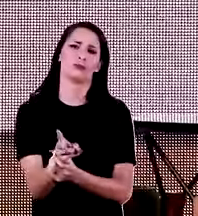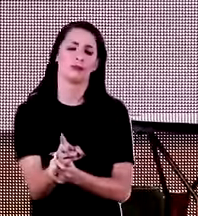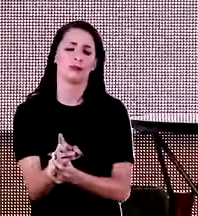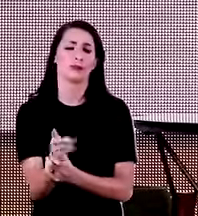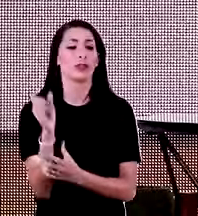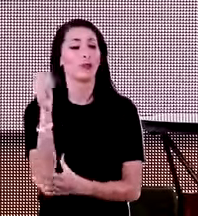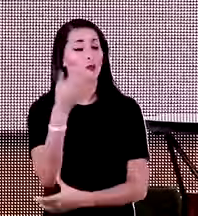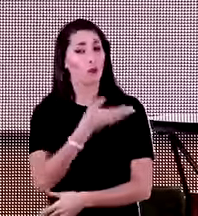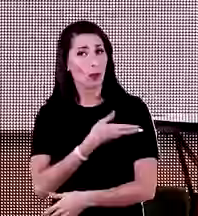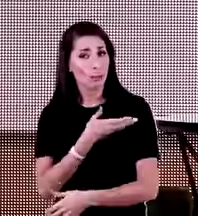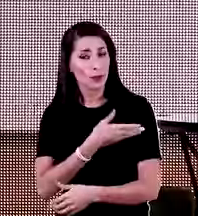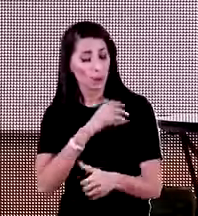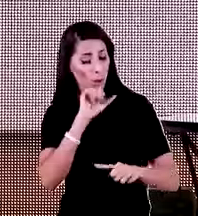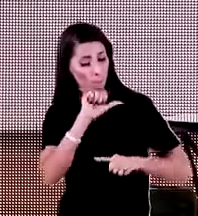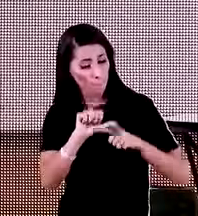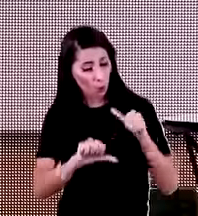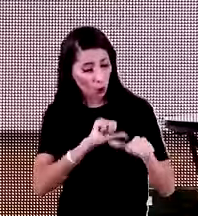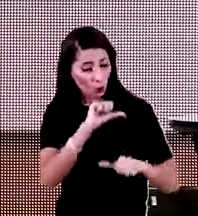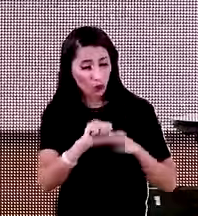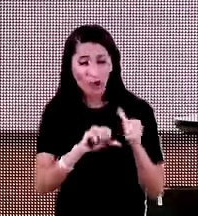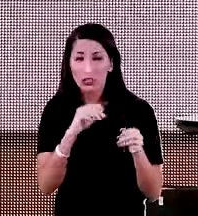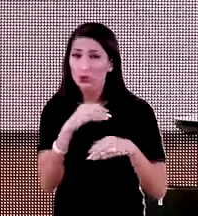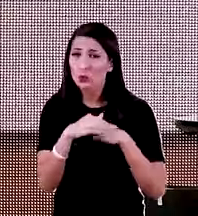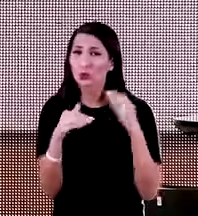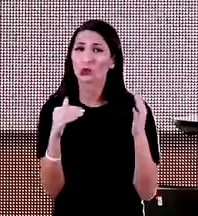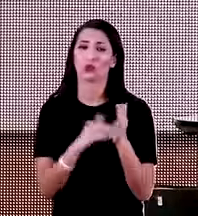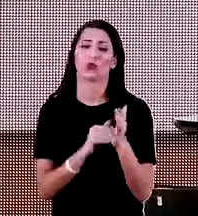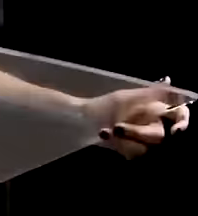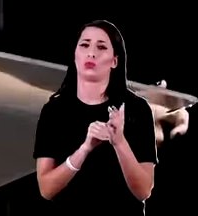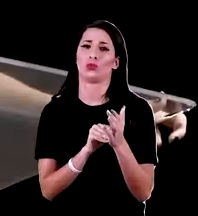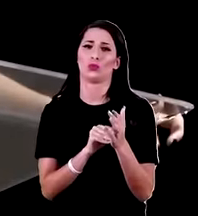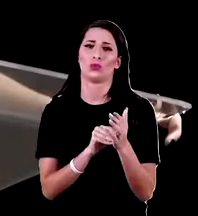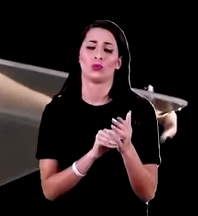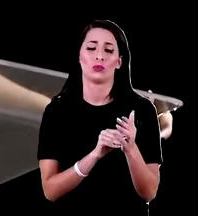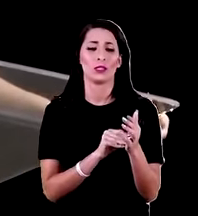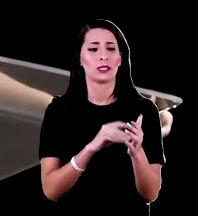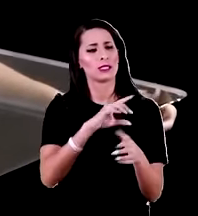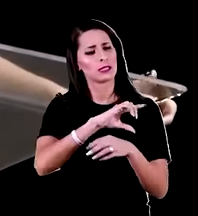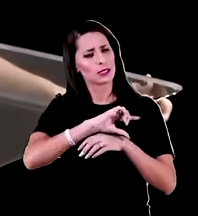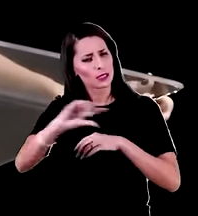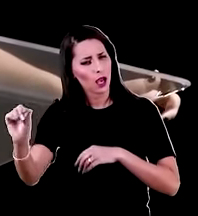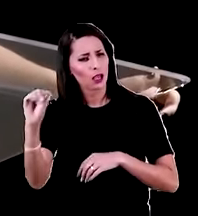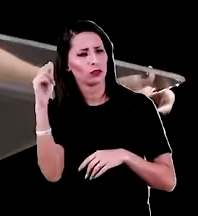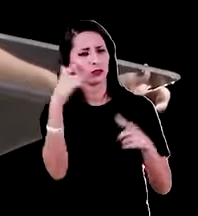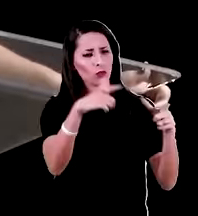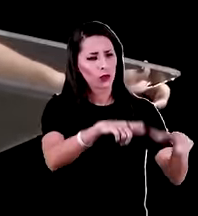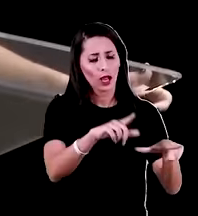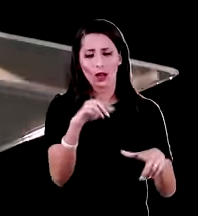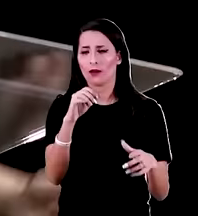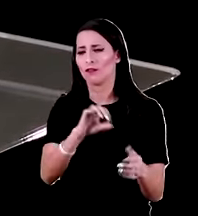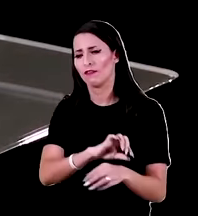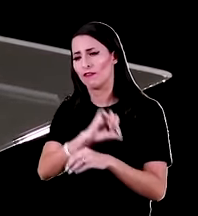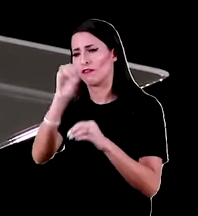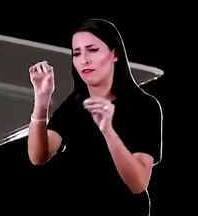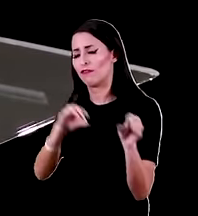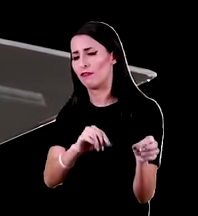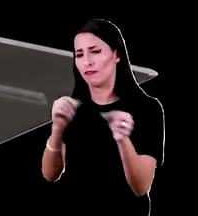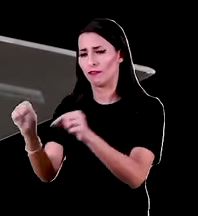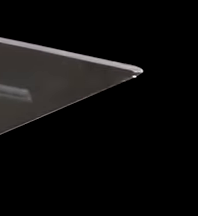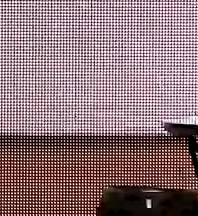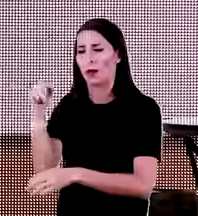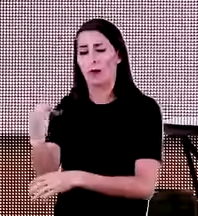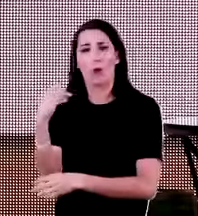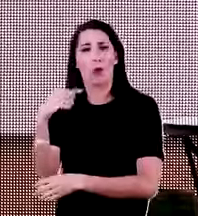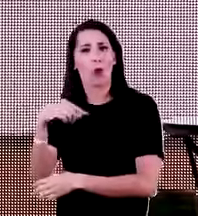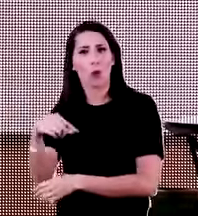Eles mudam a sua agenda, eles saem de um lugar para outro lugar. Se eles estão no norte, eles vão para o sul. Se eles